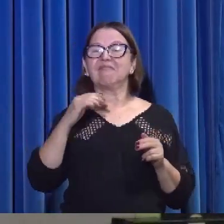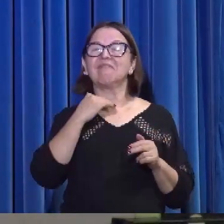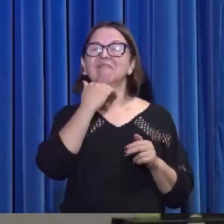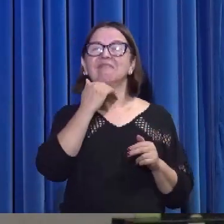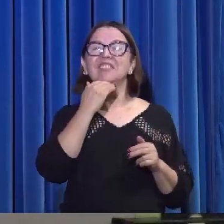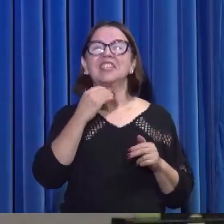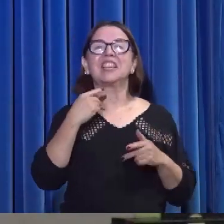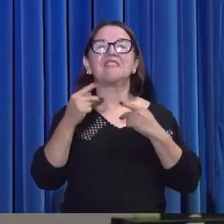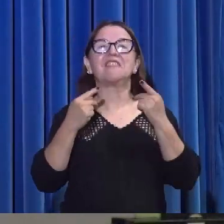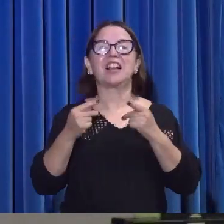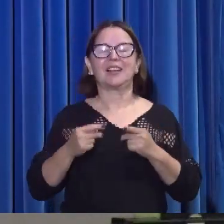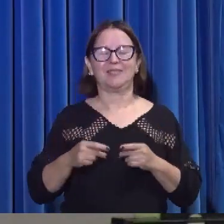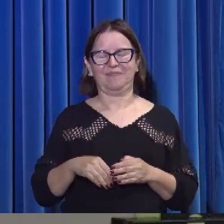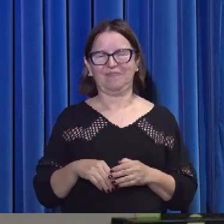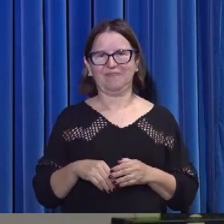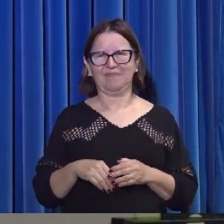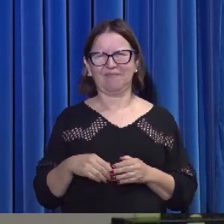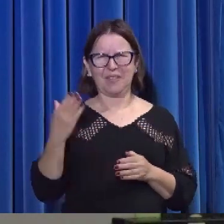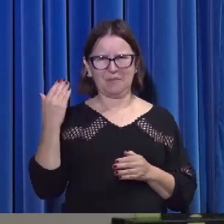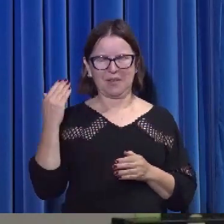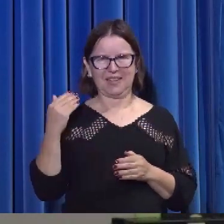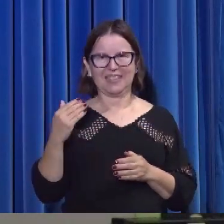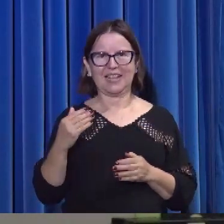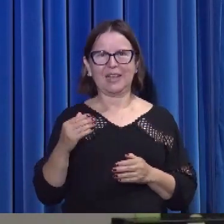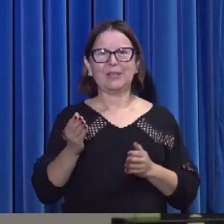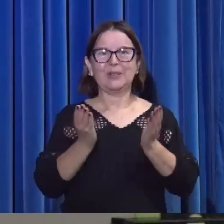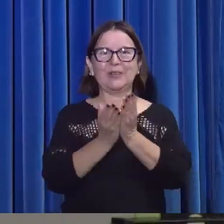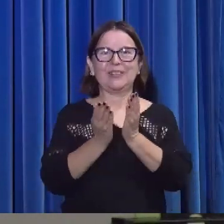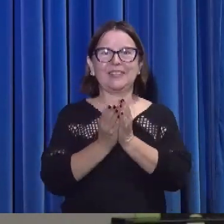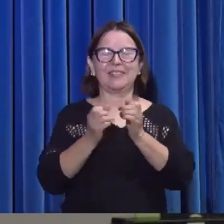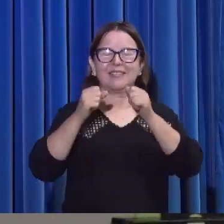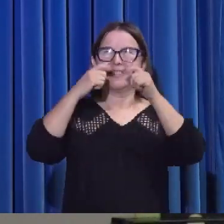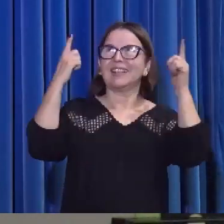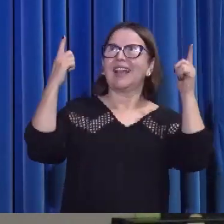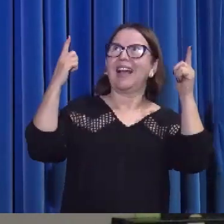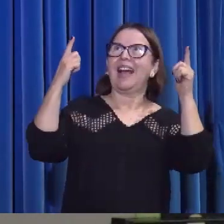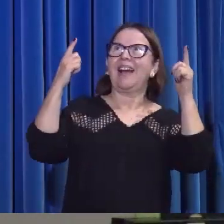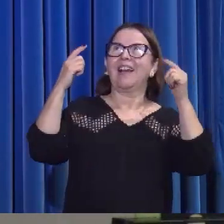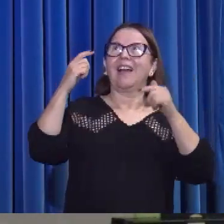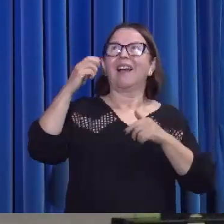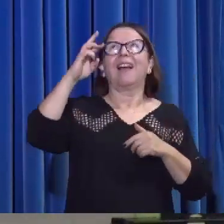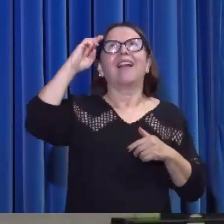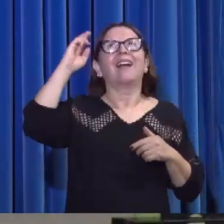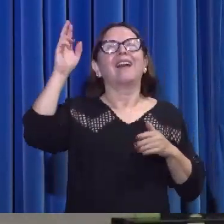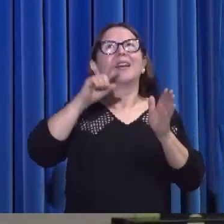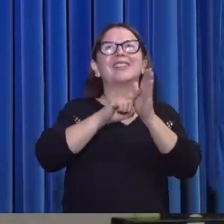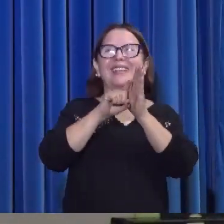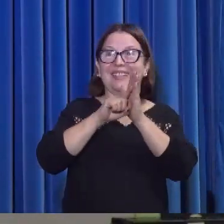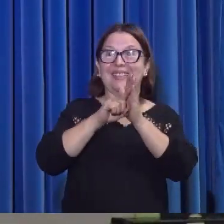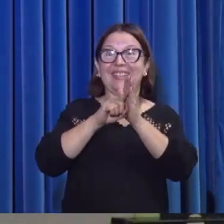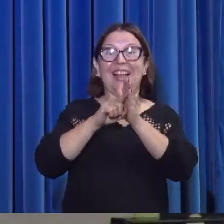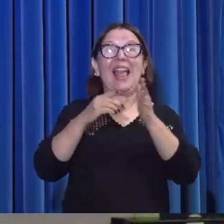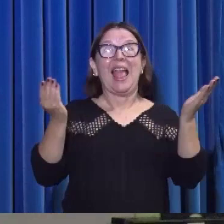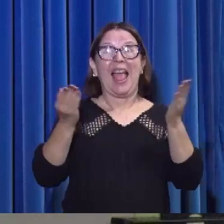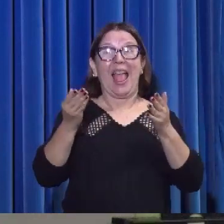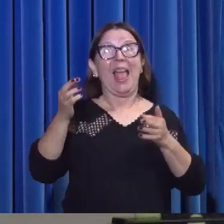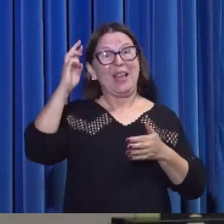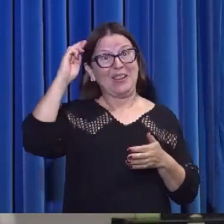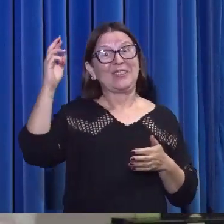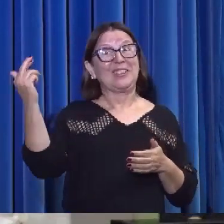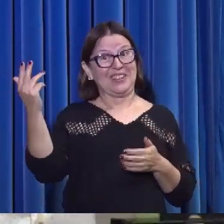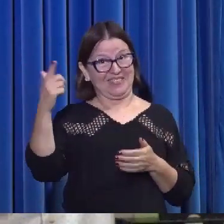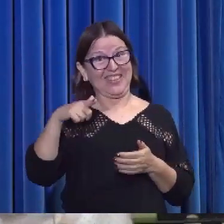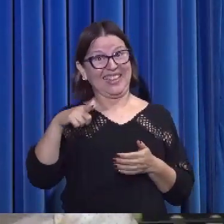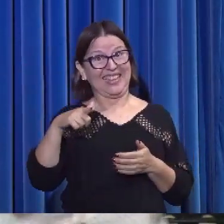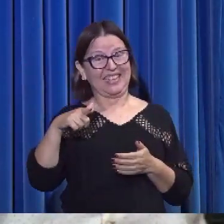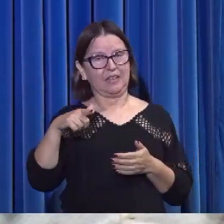antigamente, eles acordavam, Senhor, é hoje que o Senhor vem. Hoje a gente acorda e já fica fazendo